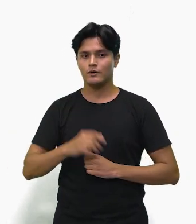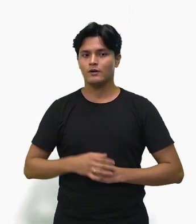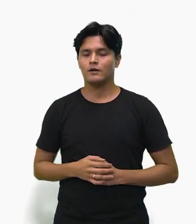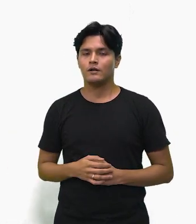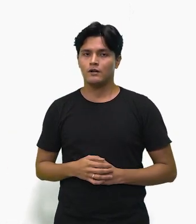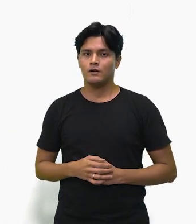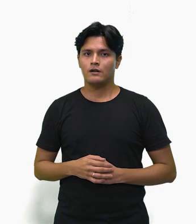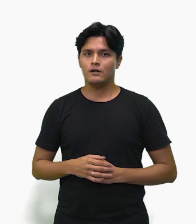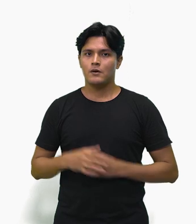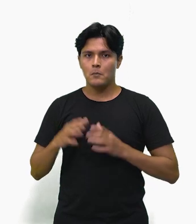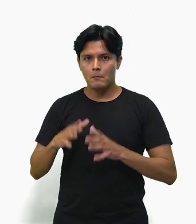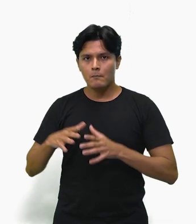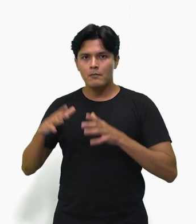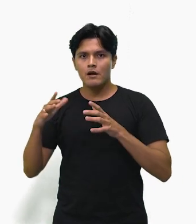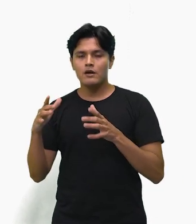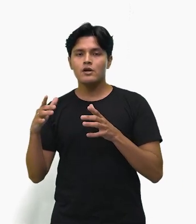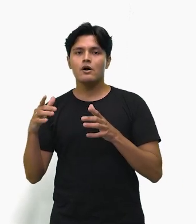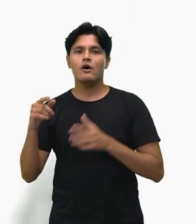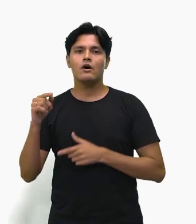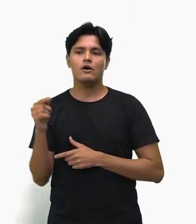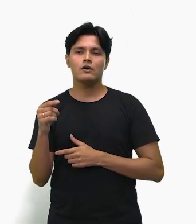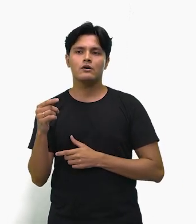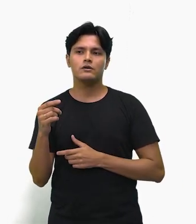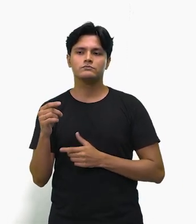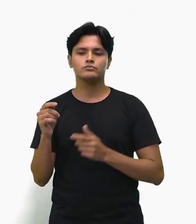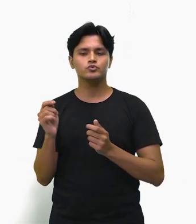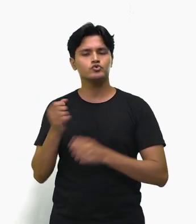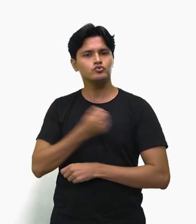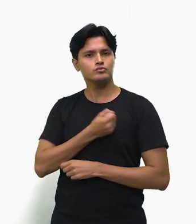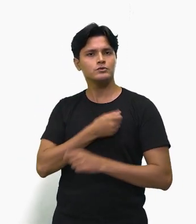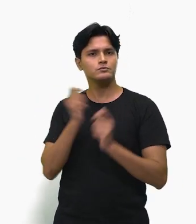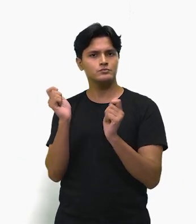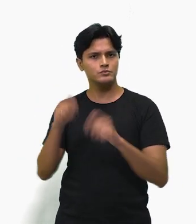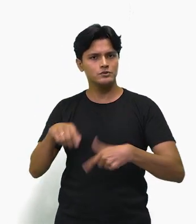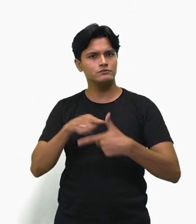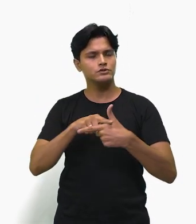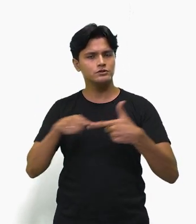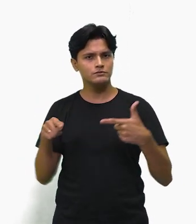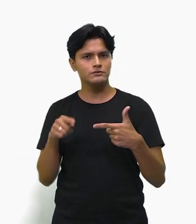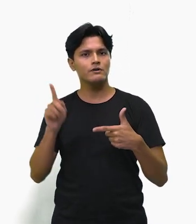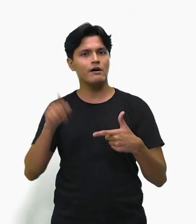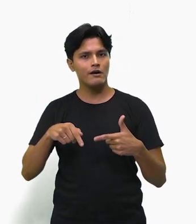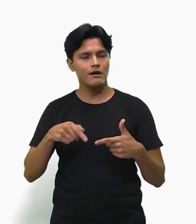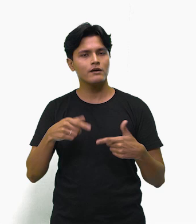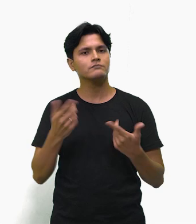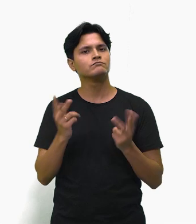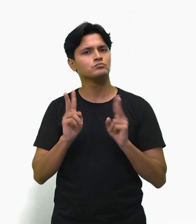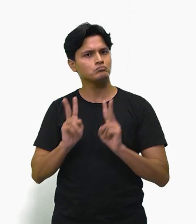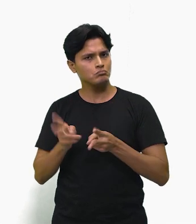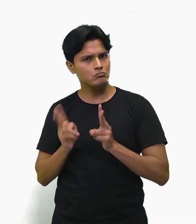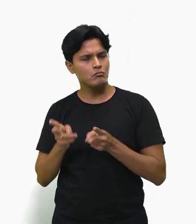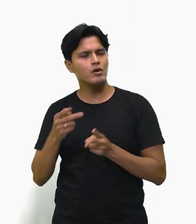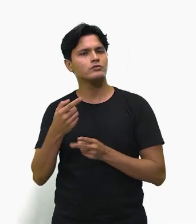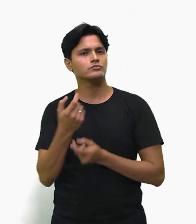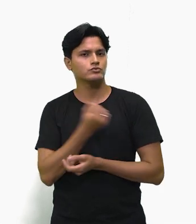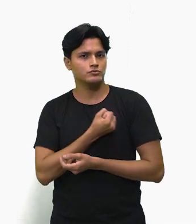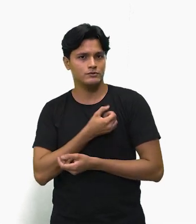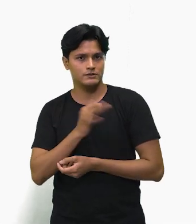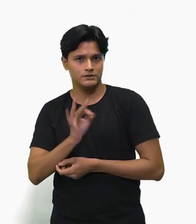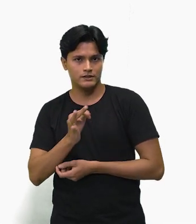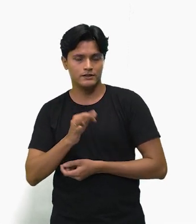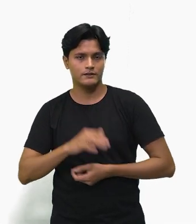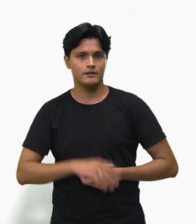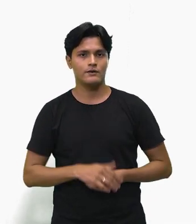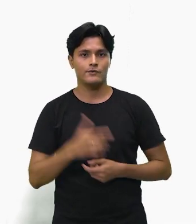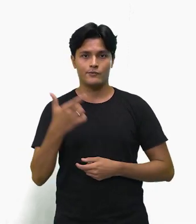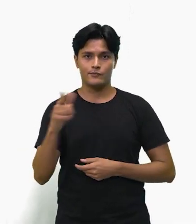de um número é ele mesmo. Nós também vimos ali na listagem dos divisores de um número, certo?